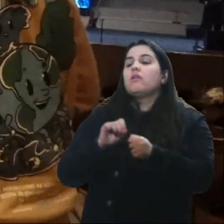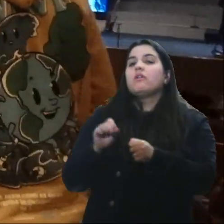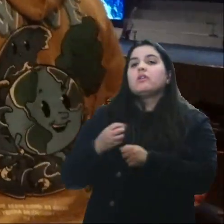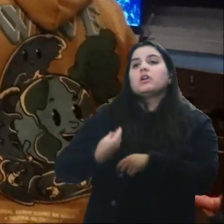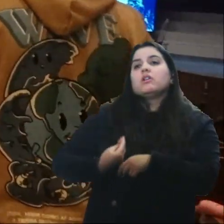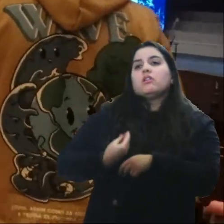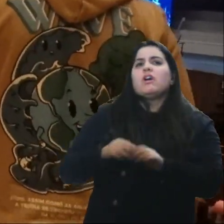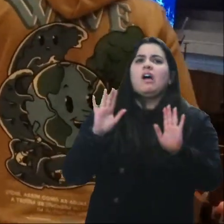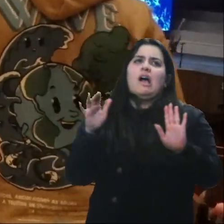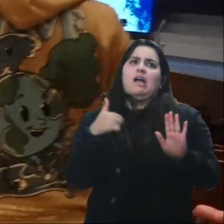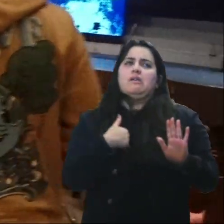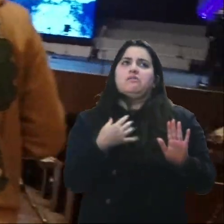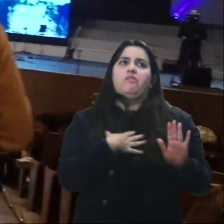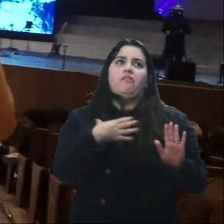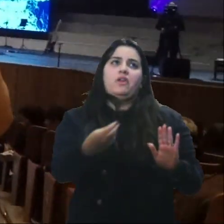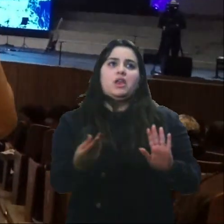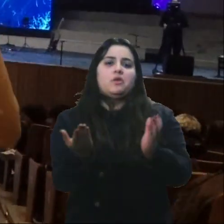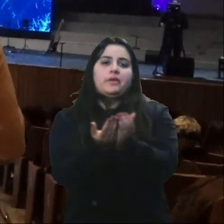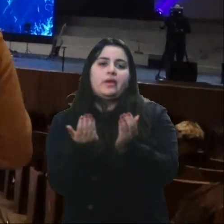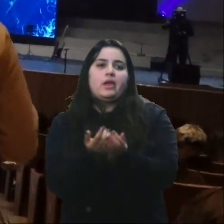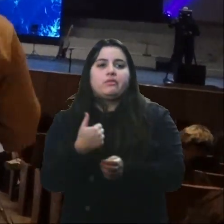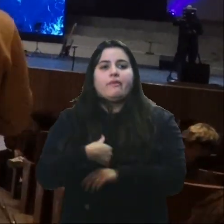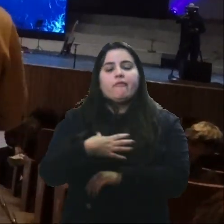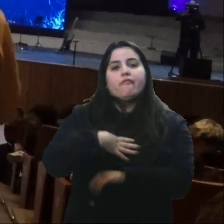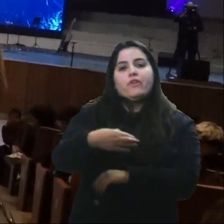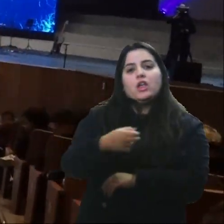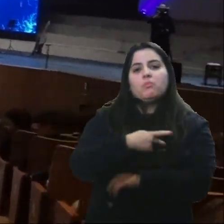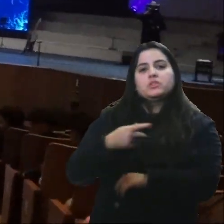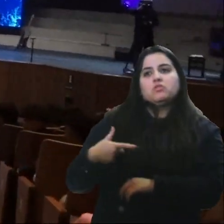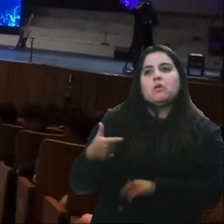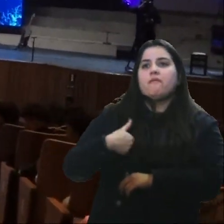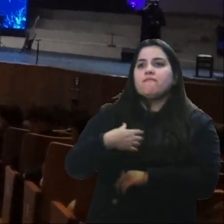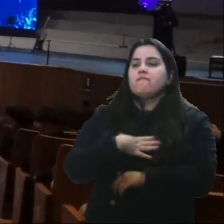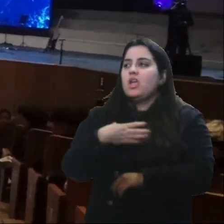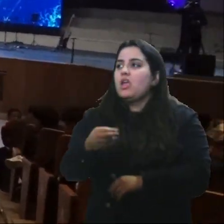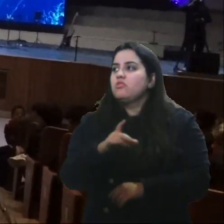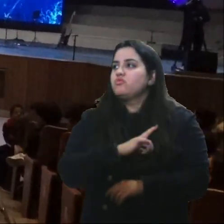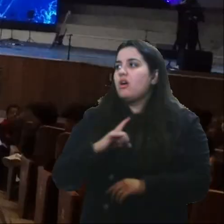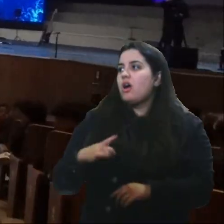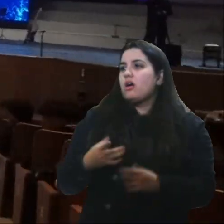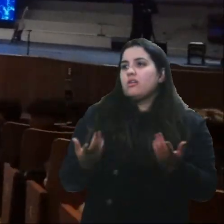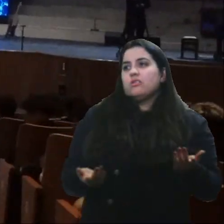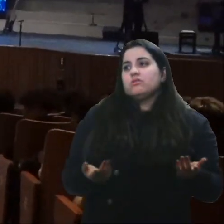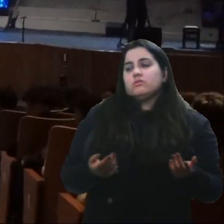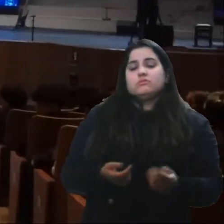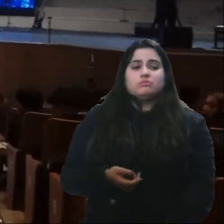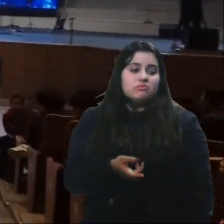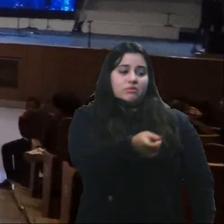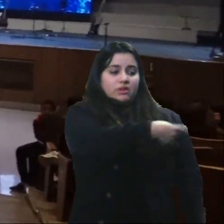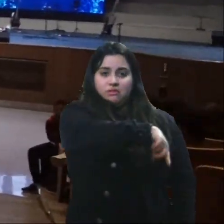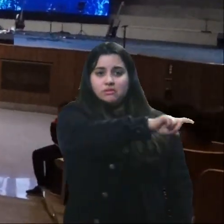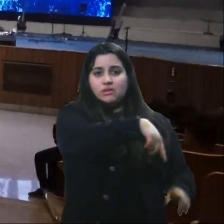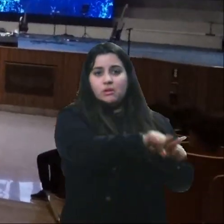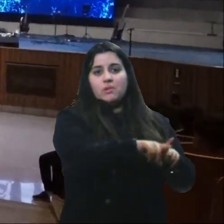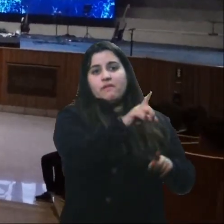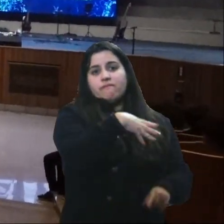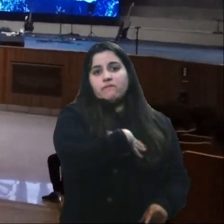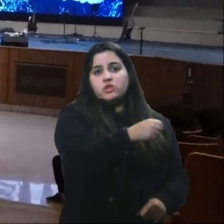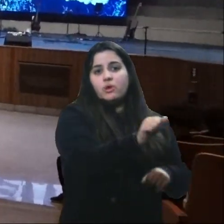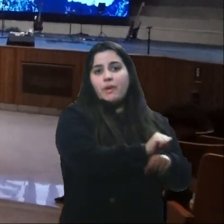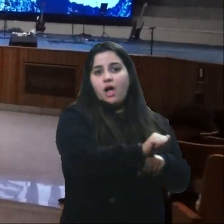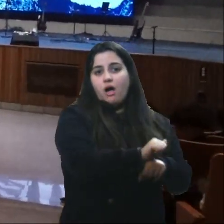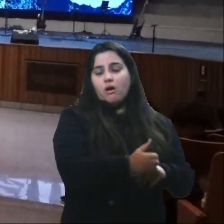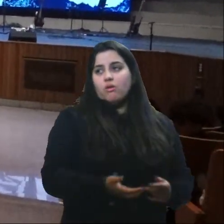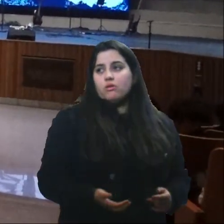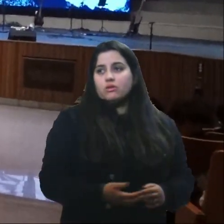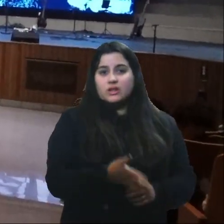Eu sou filho de crente, eu sou filho de pastor, eu sou filho de diácono, eu sou filho... Eles eram filhos de Abraão, cara. E sabe